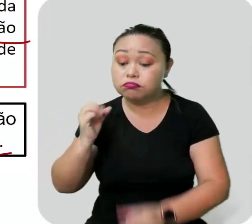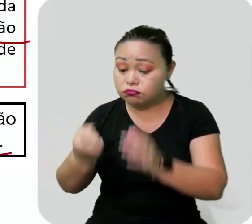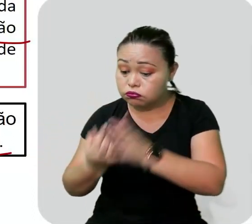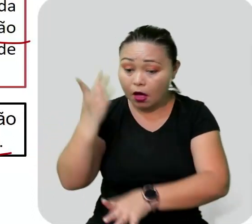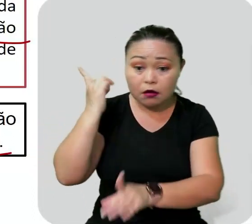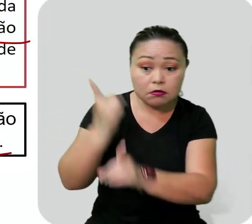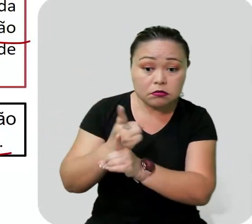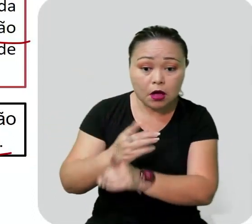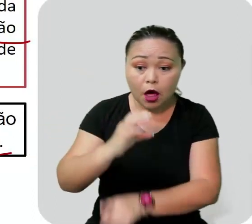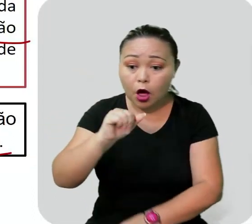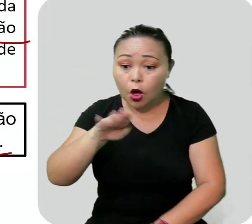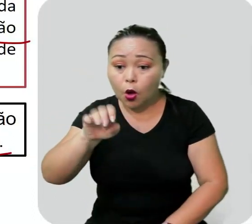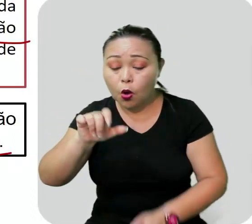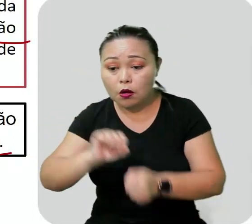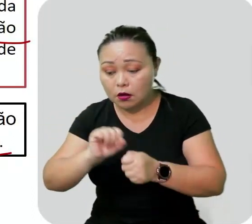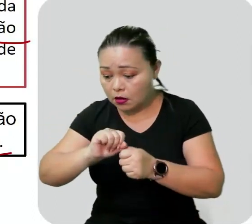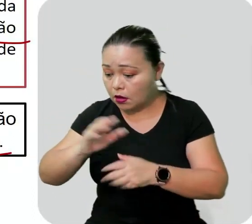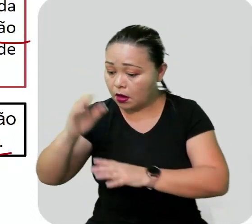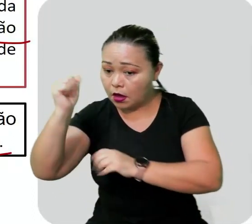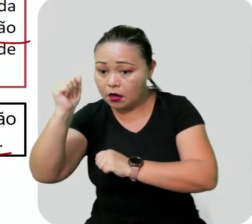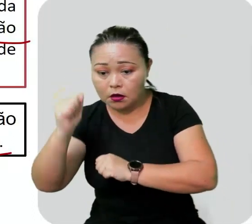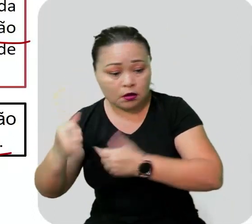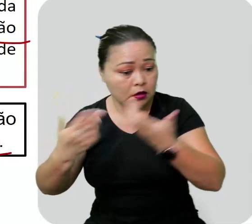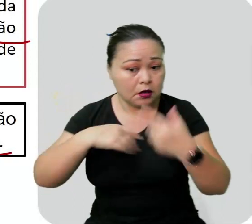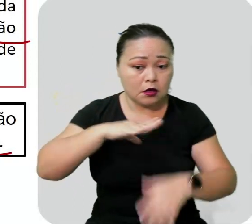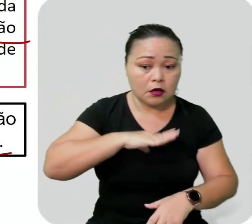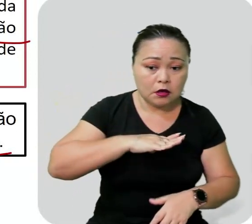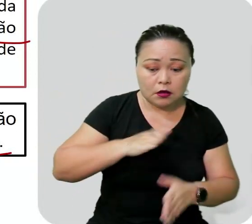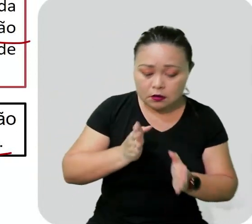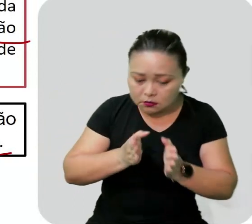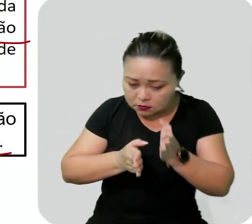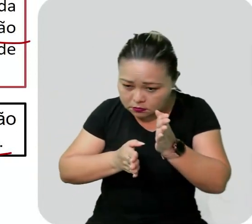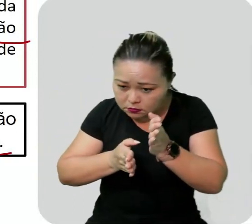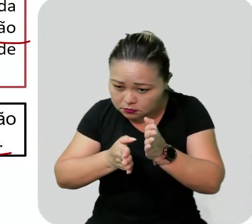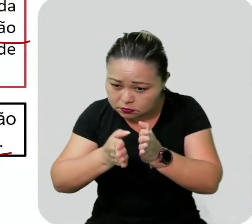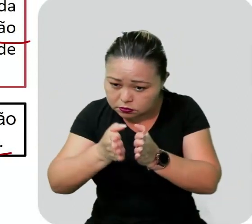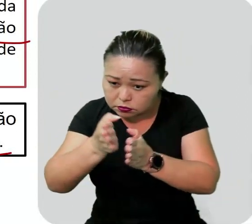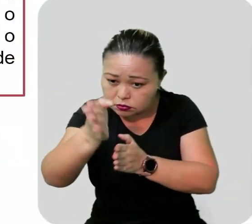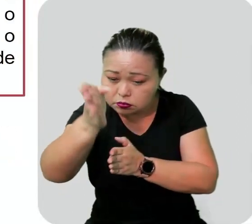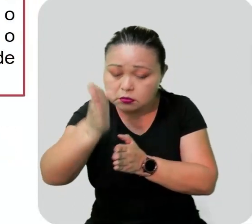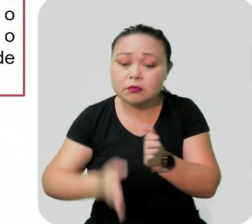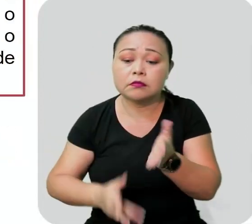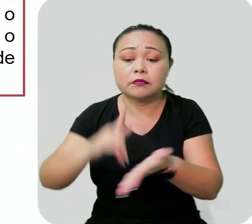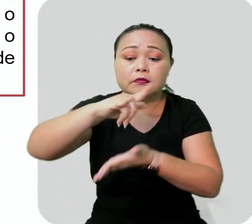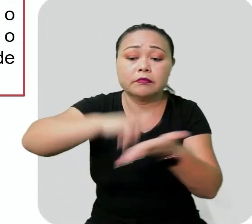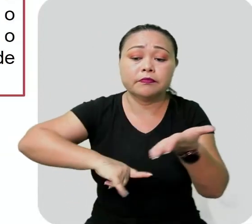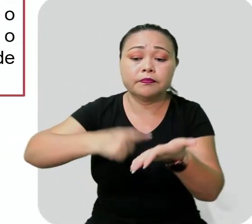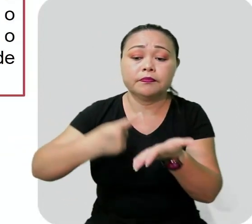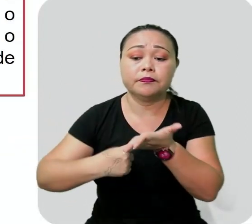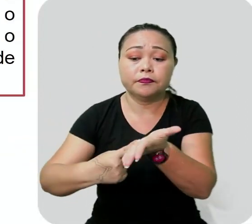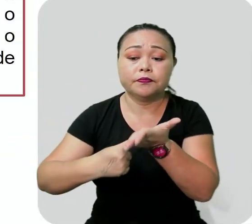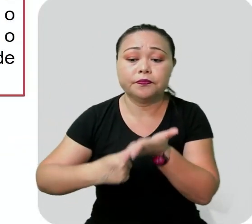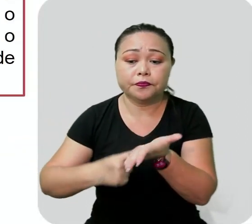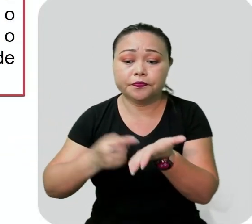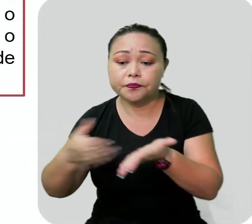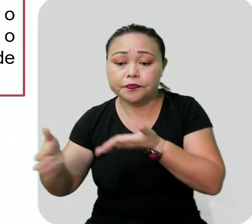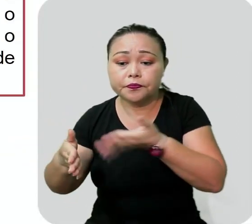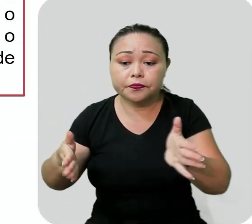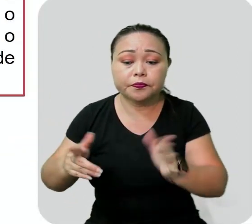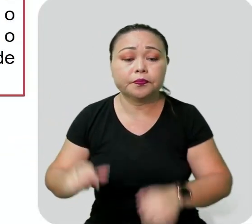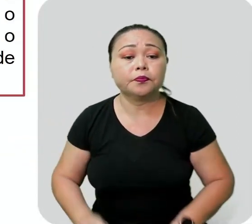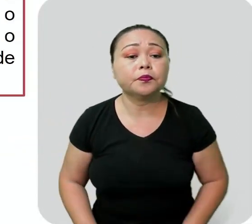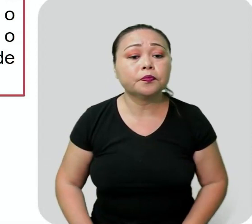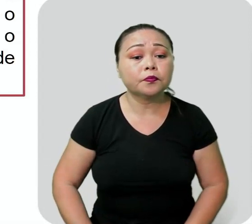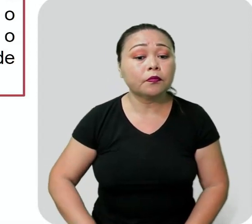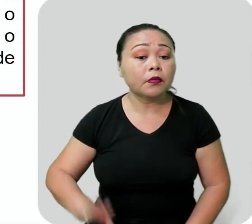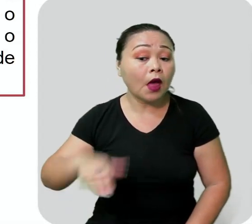entre uma ilha espanhola e uma ilha portuguesa, se passou ali o Tratado de Tordesilhas. E aí, claro que